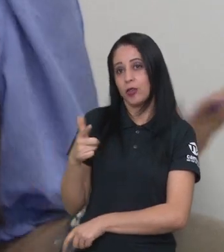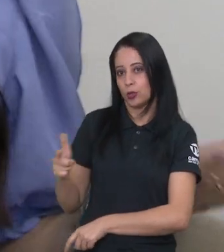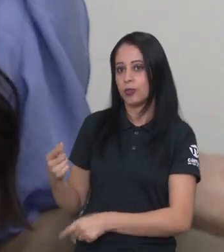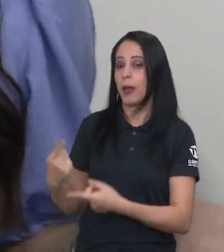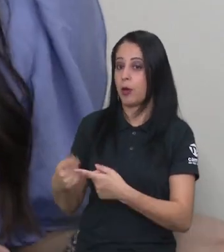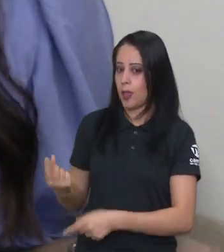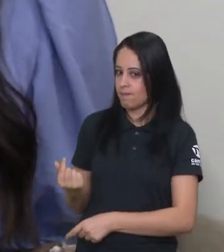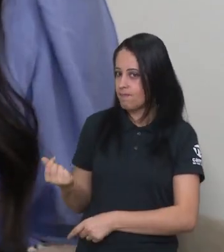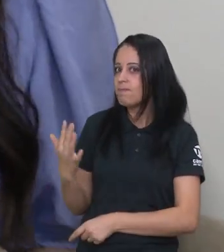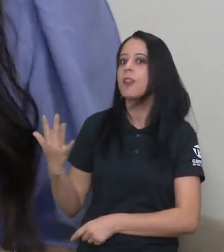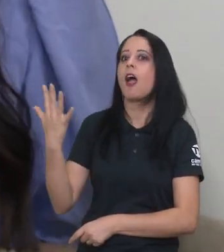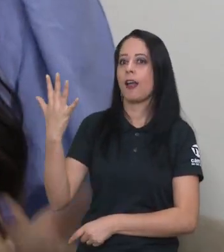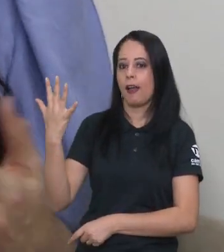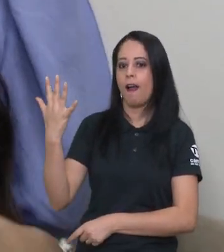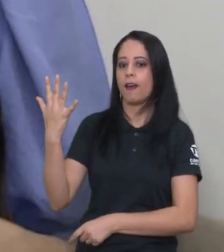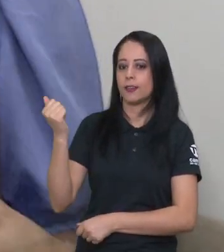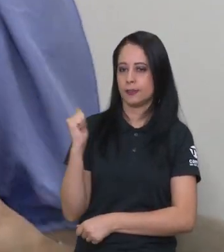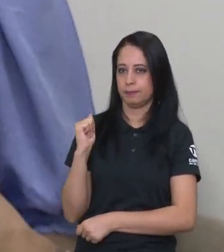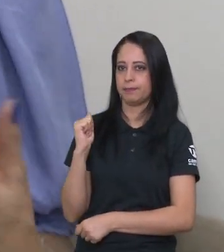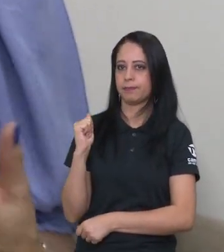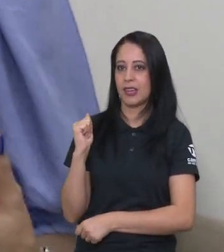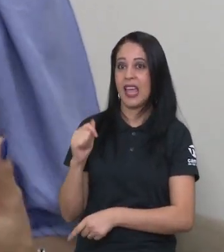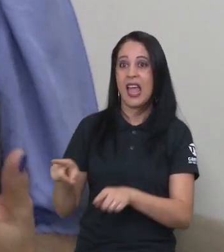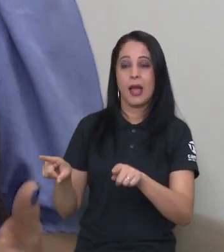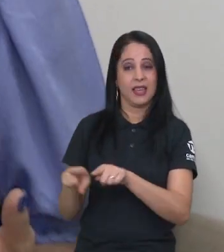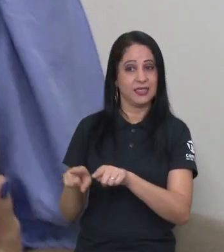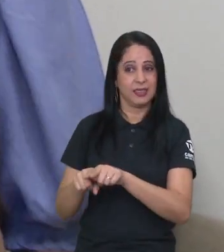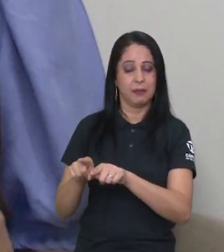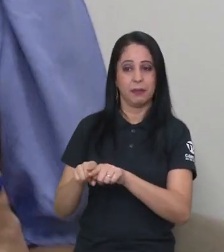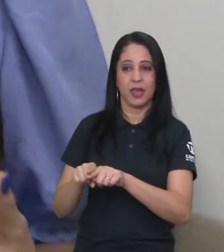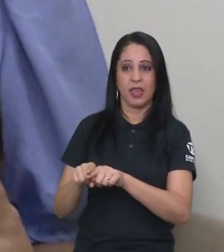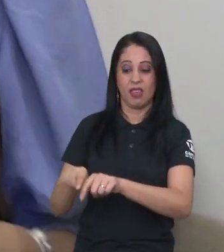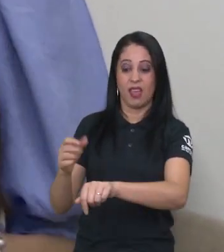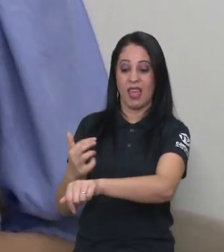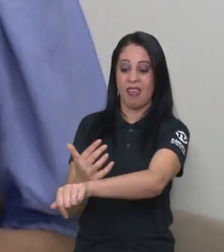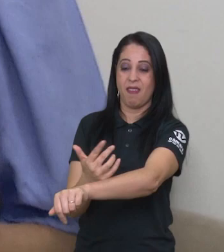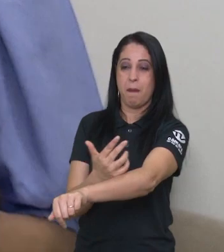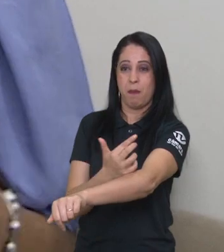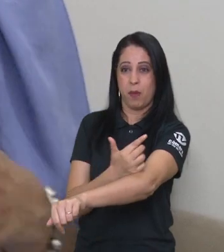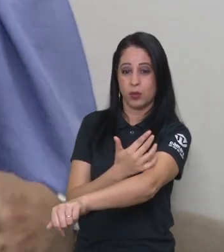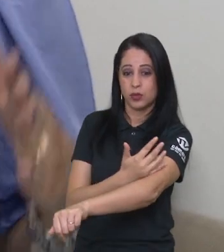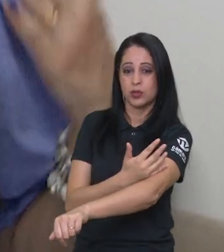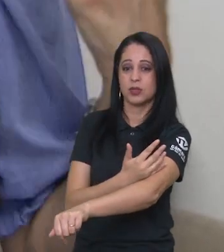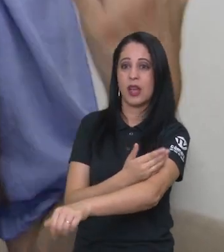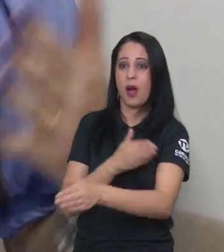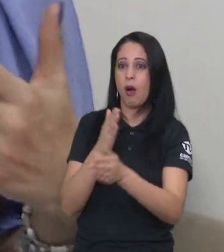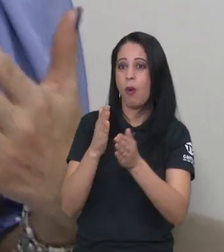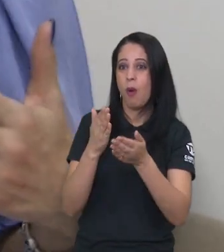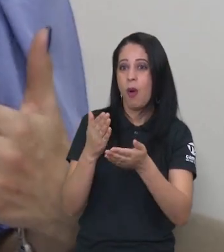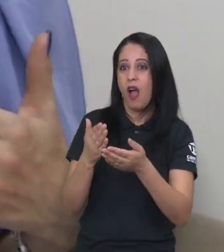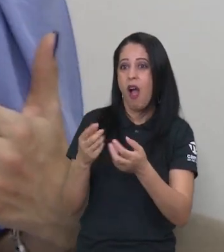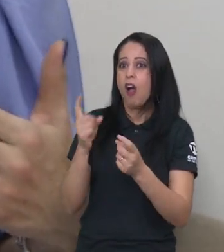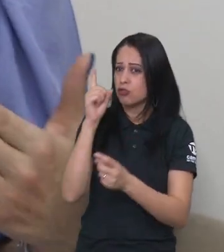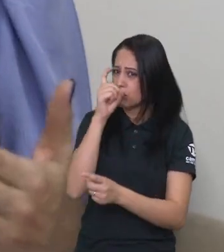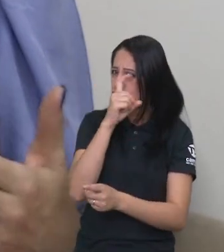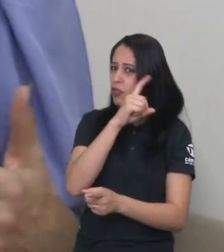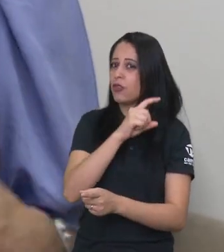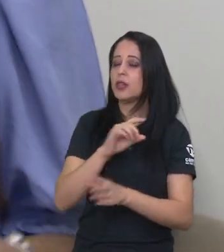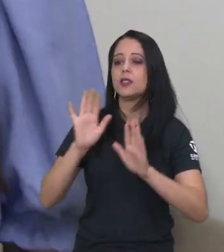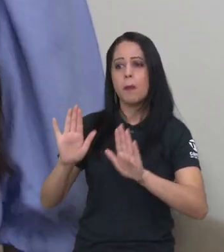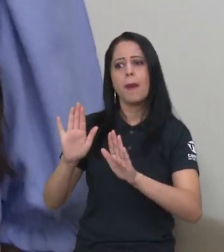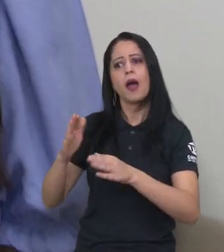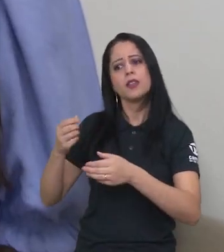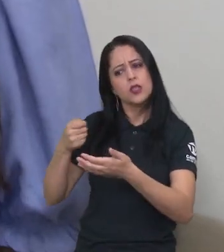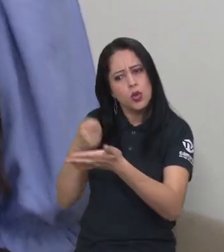não tem condições psicológicas, porque é um processo muito difícil que a gente passa. Mas, assim, vá até o seu